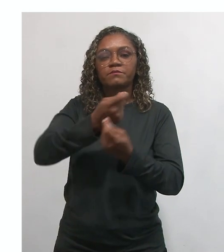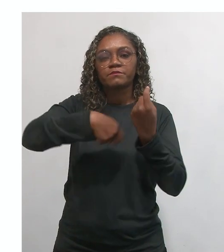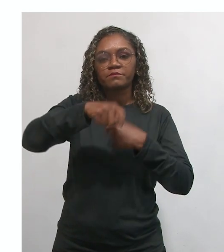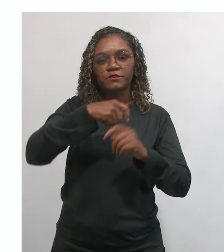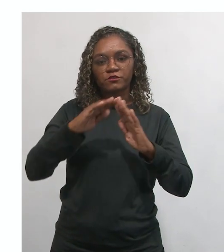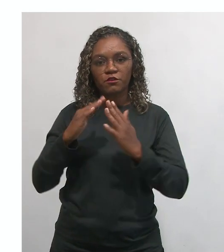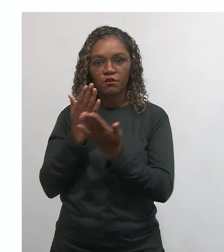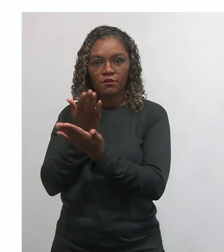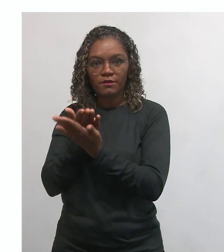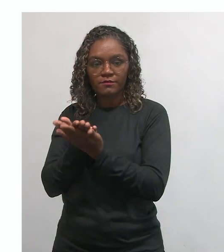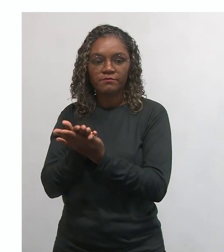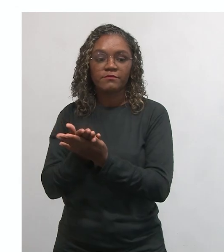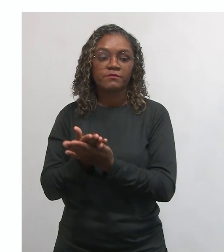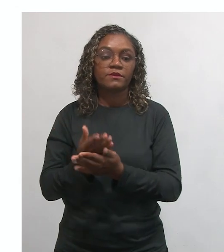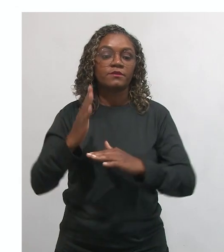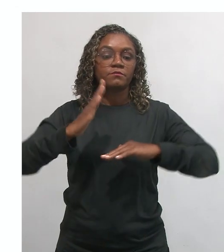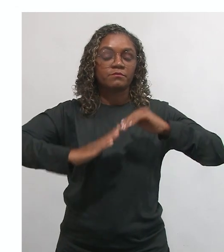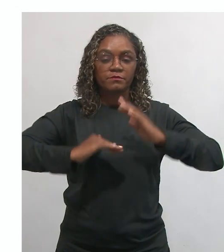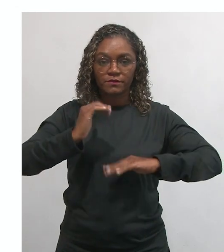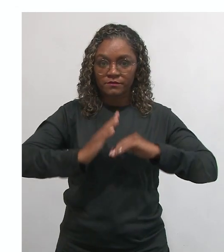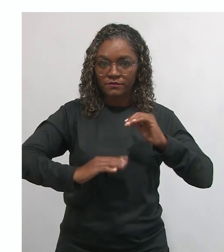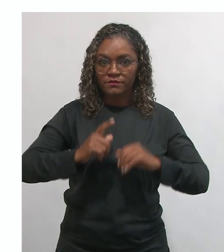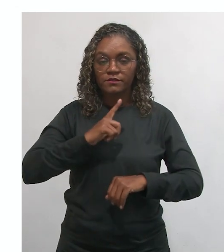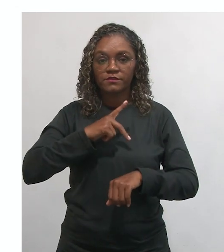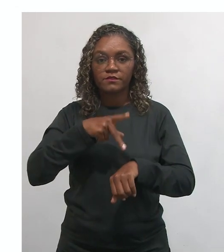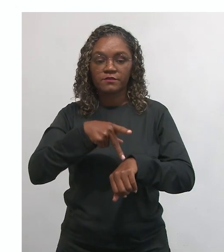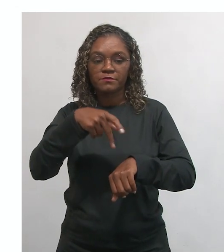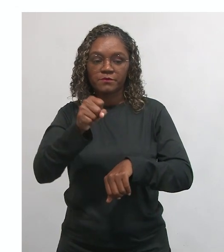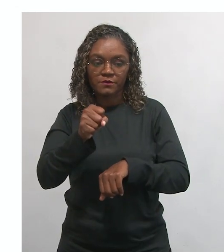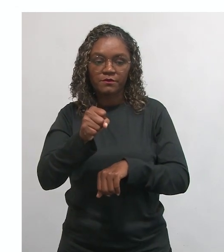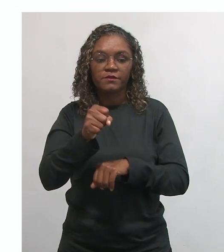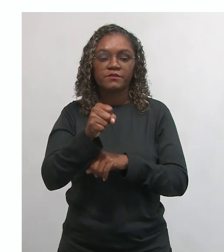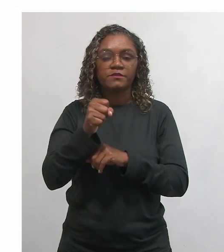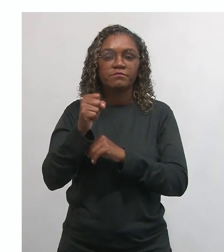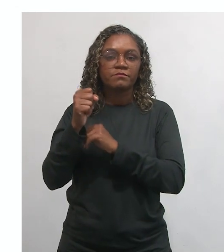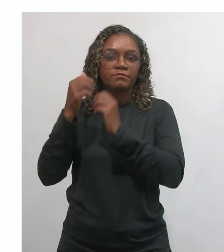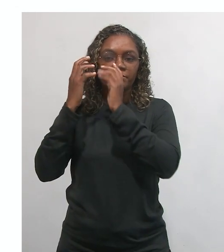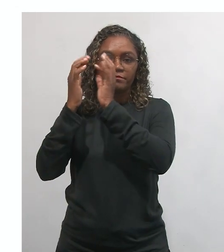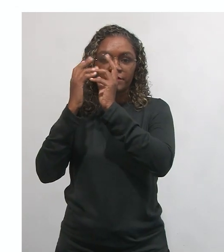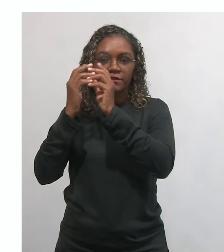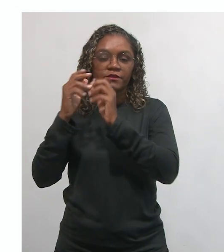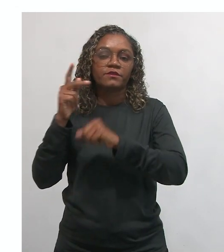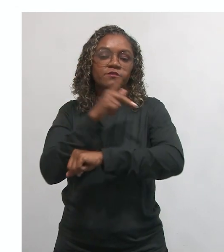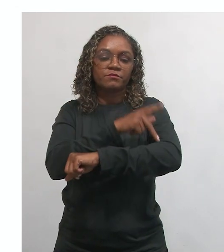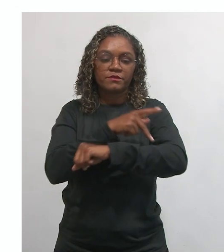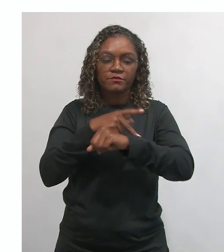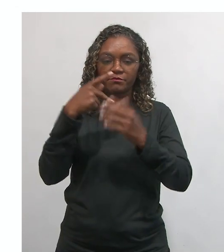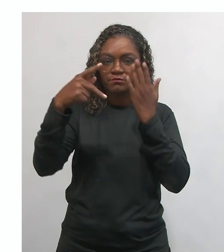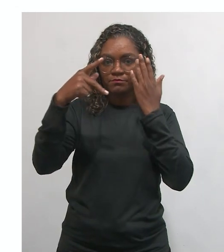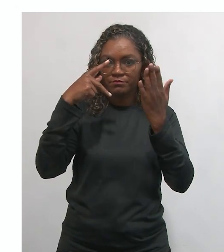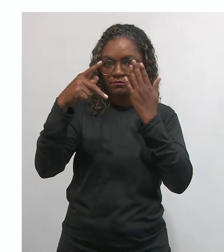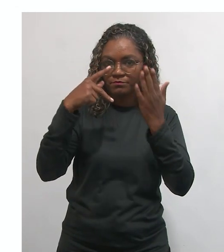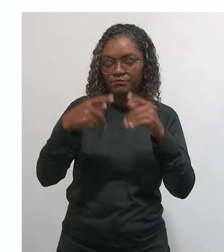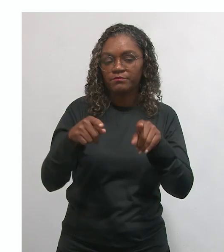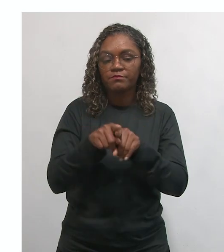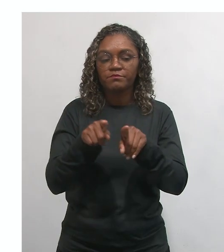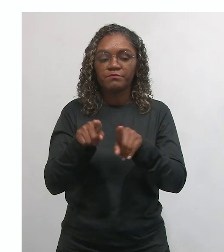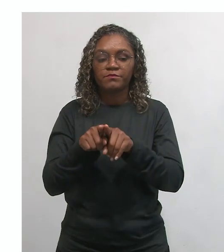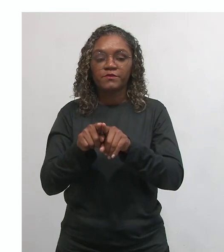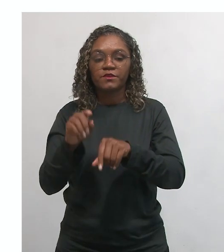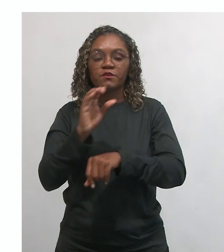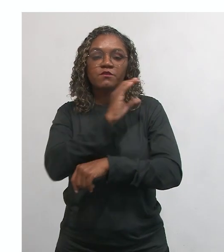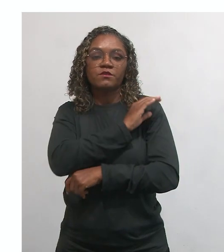tenho especializações em Neuropsicopedagogia, Coordenação Pedagógica, Metodologia do